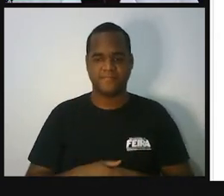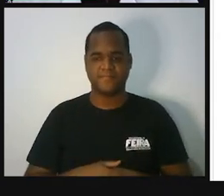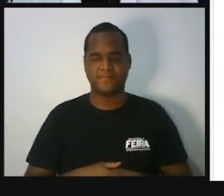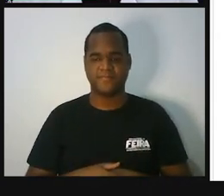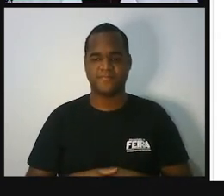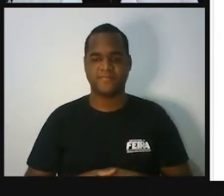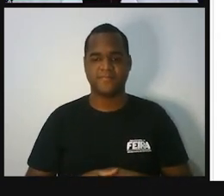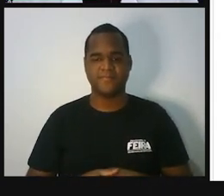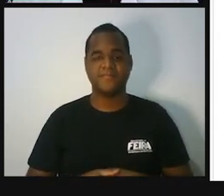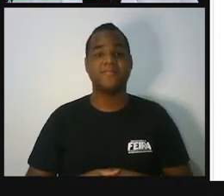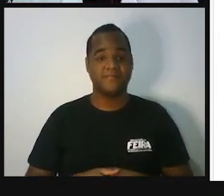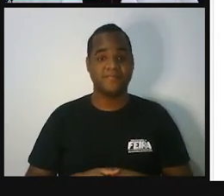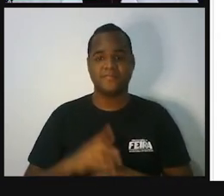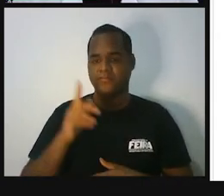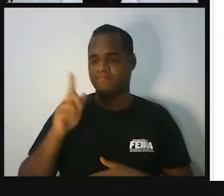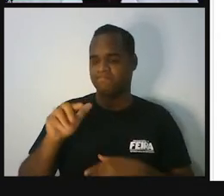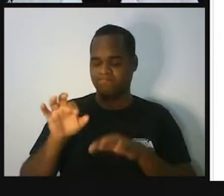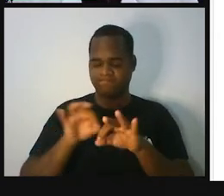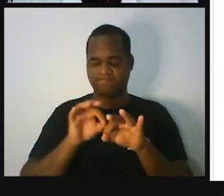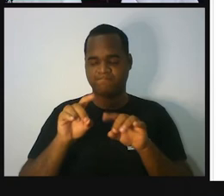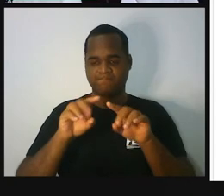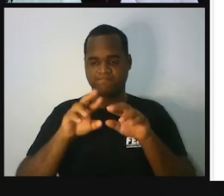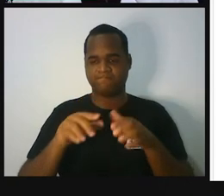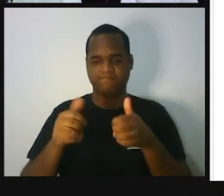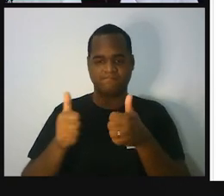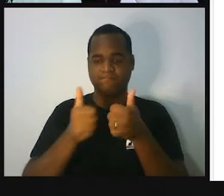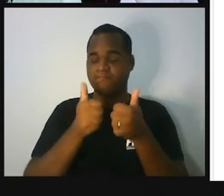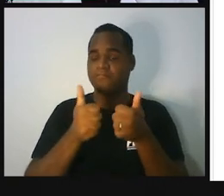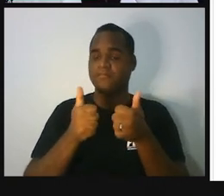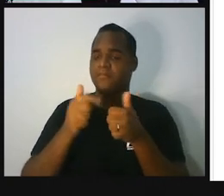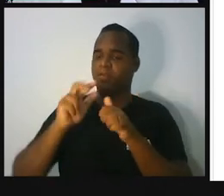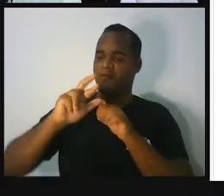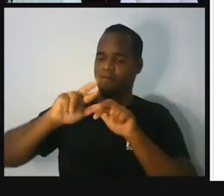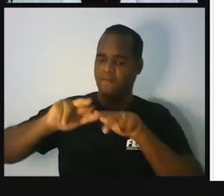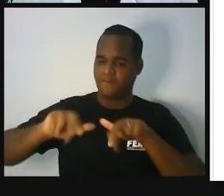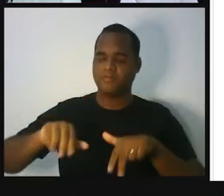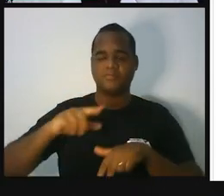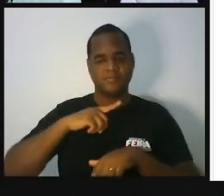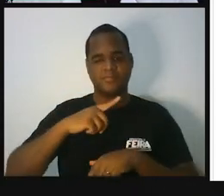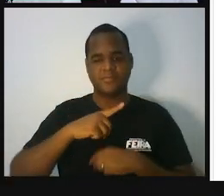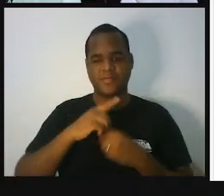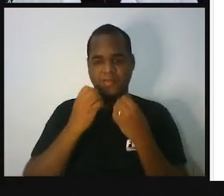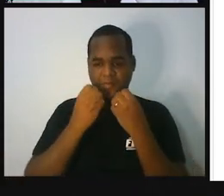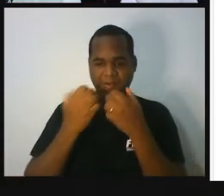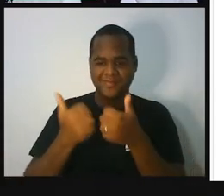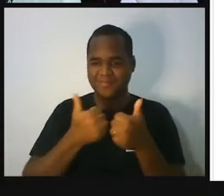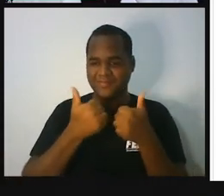Oi e aí estamos nós construindo aqui vários ângulos